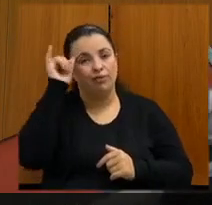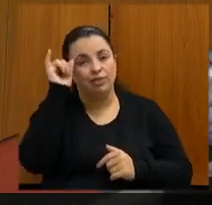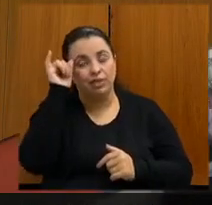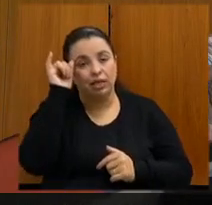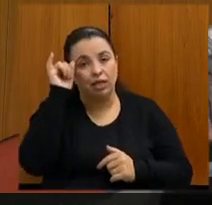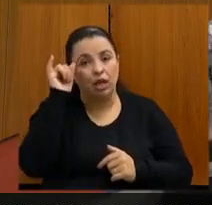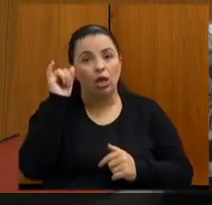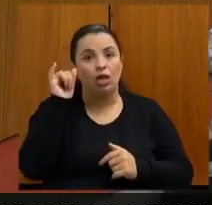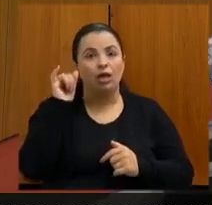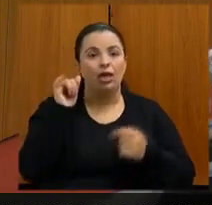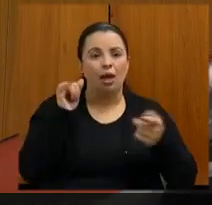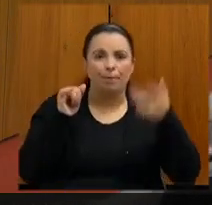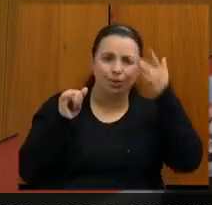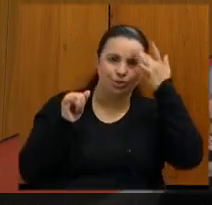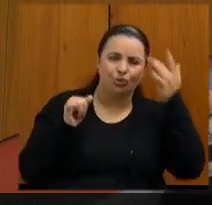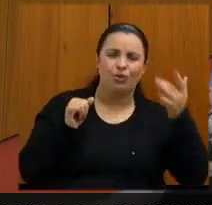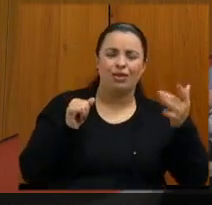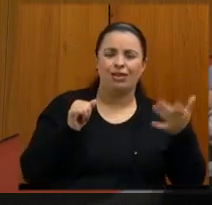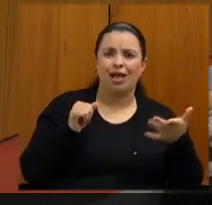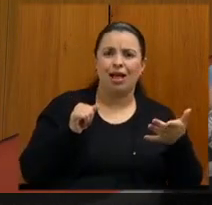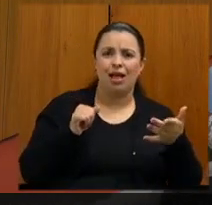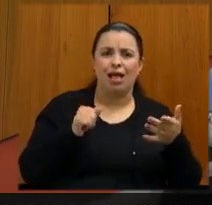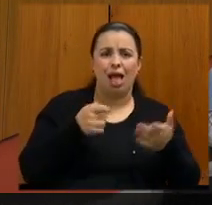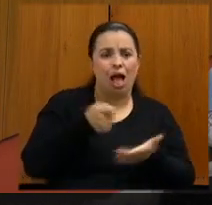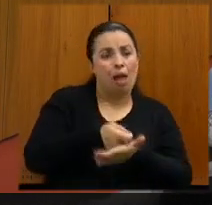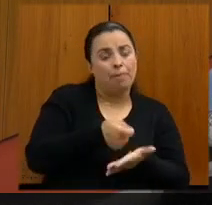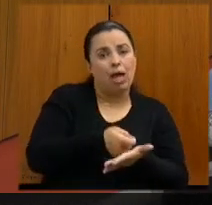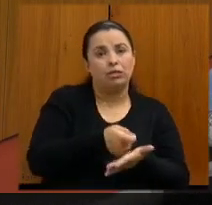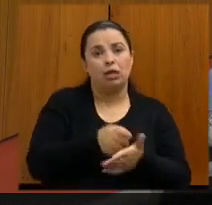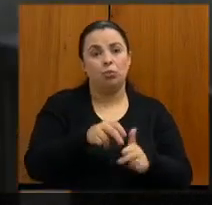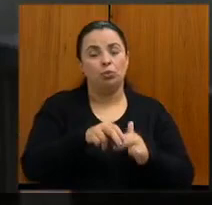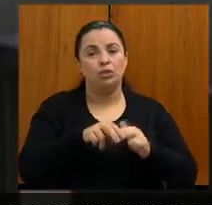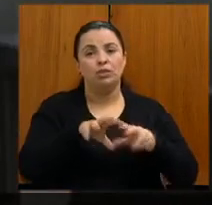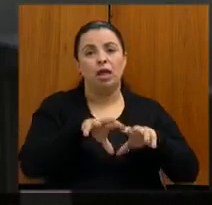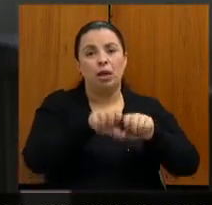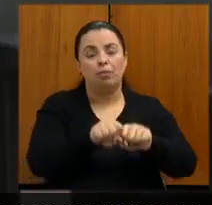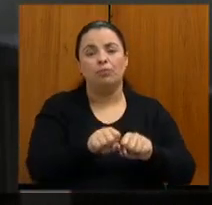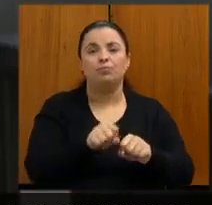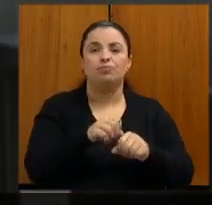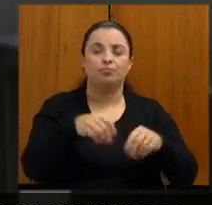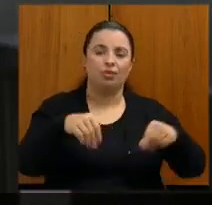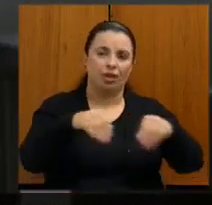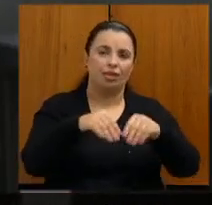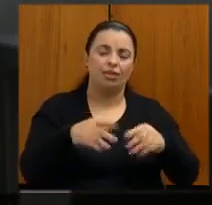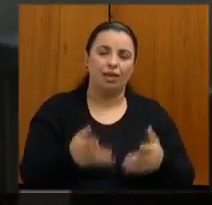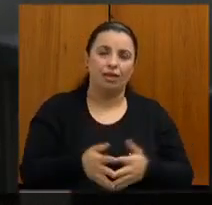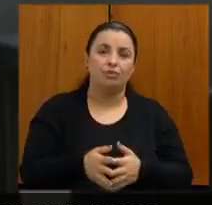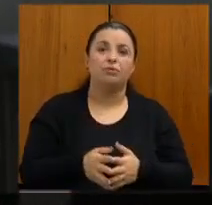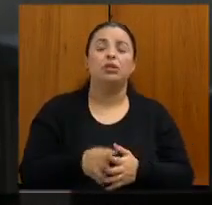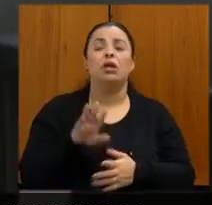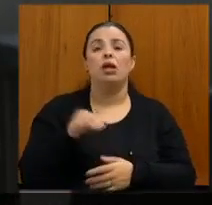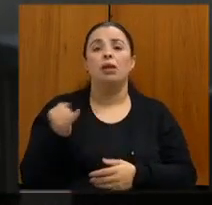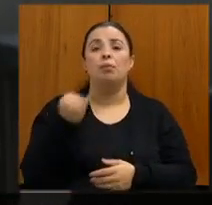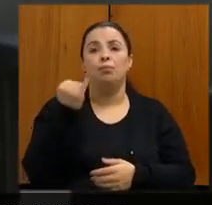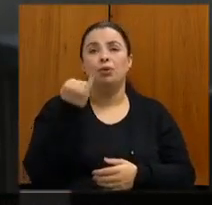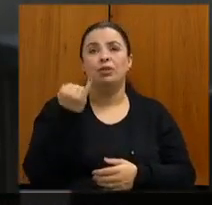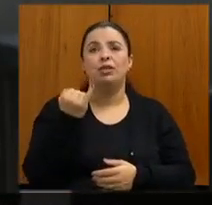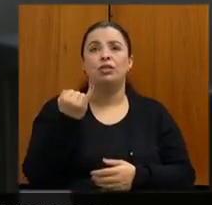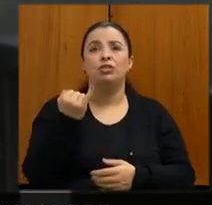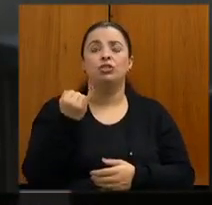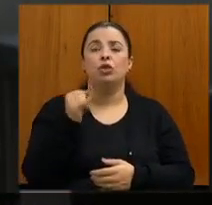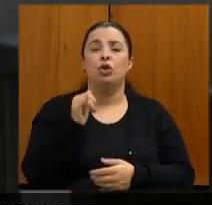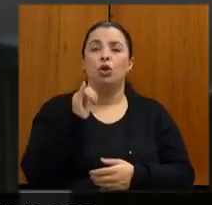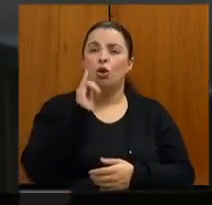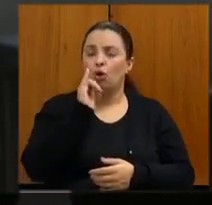por tá na posse da terra né então era importante só poder compartilhar aqui com Assembleia essas pesquisas